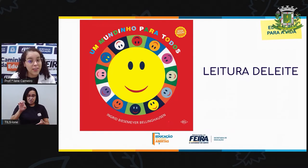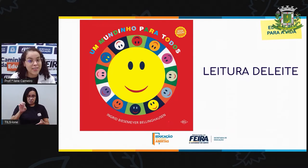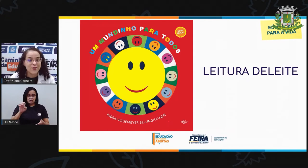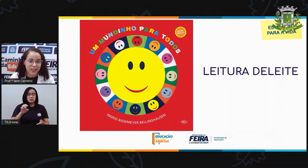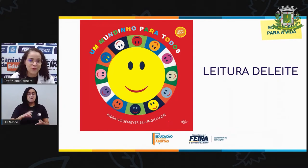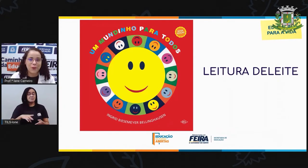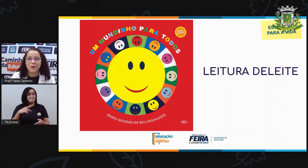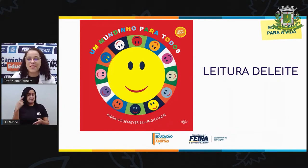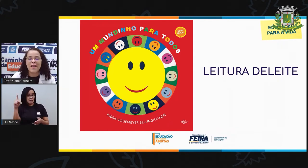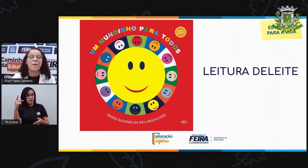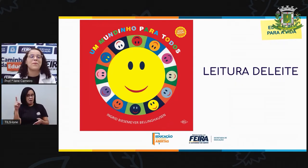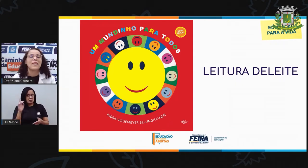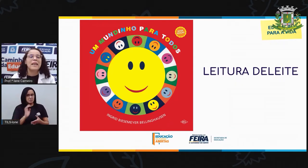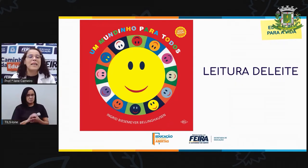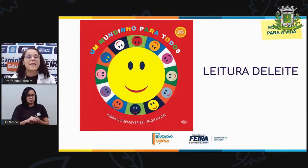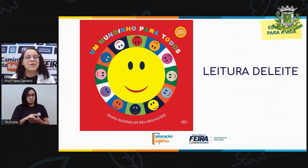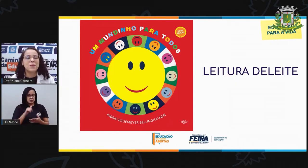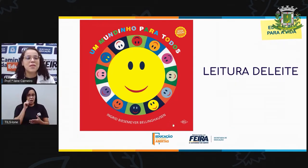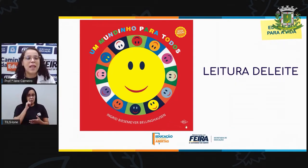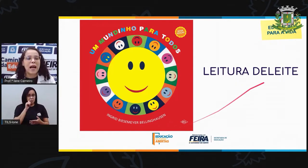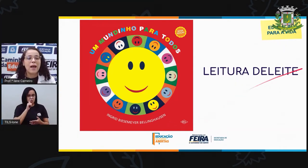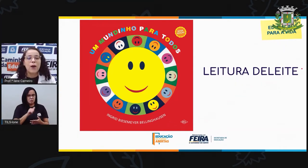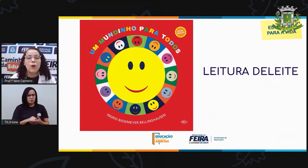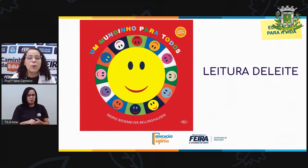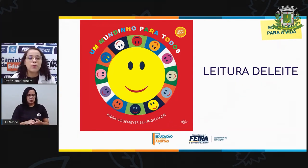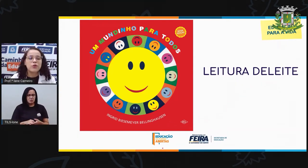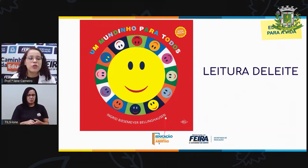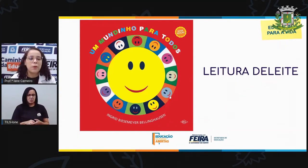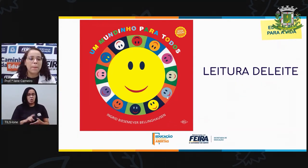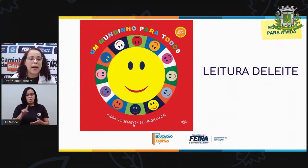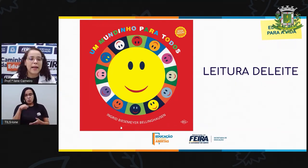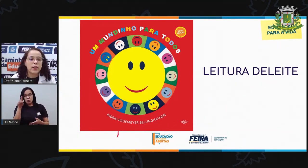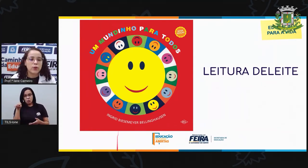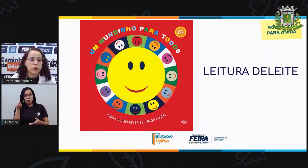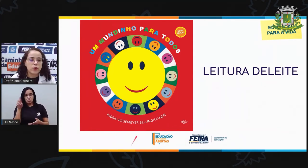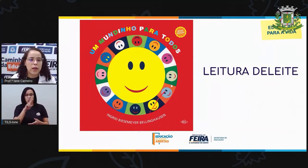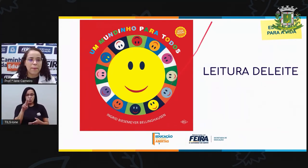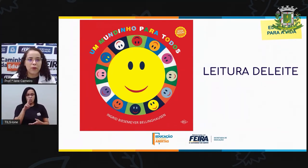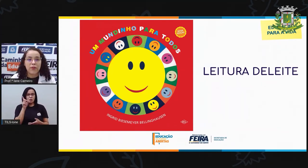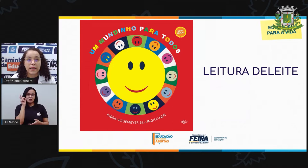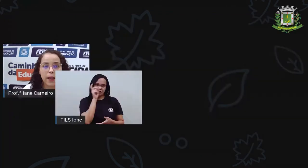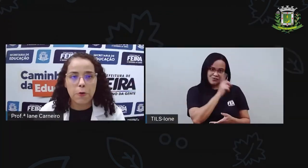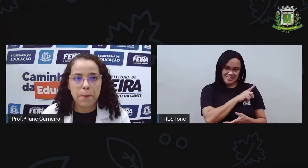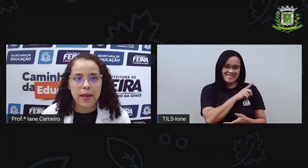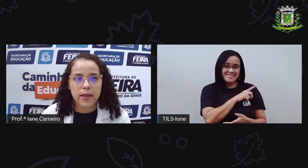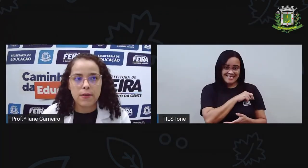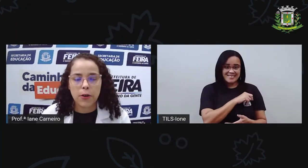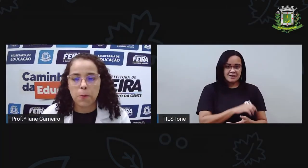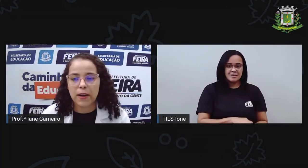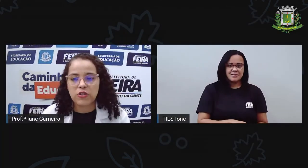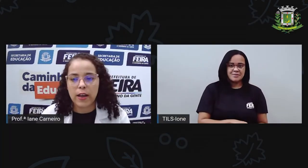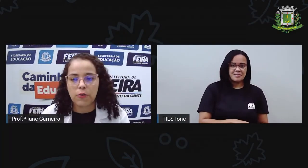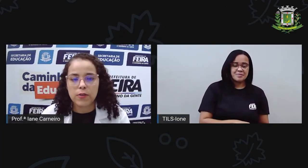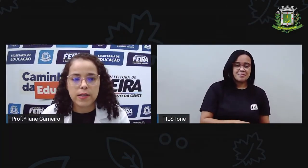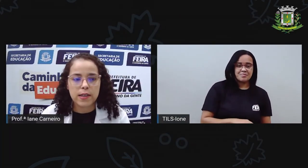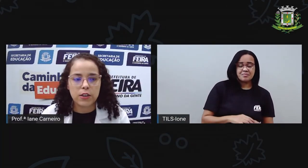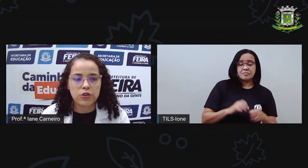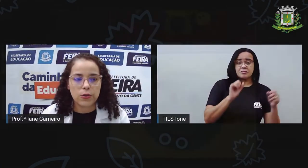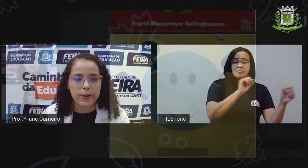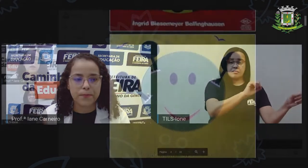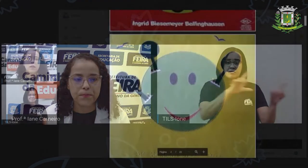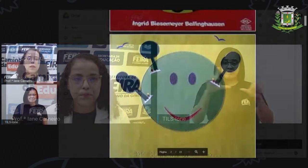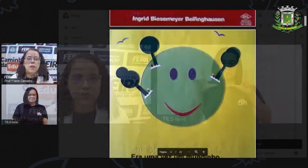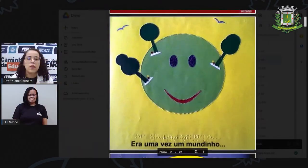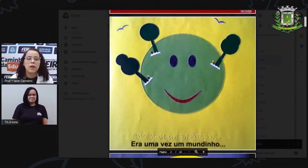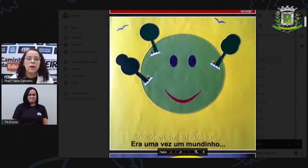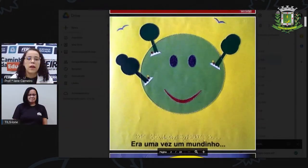difícil, né, de pronunciar. Então vamos lá, o mundinho para todos. A Pró vai interromper aqui e vai compartilhar com vocês a